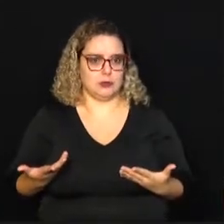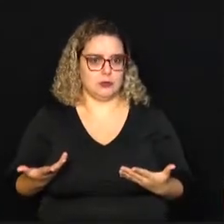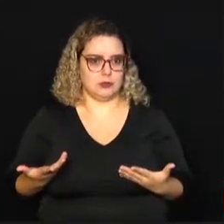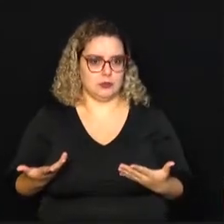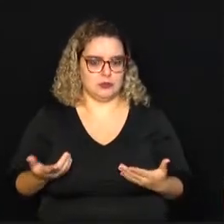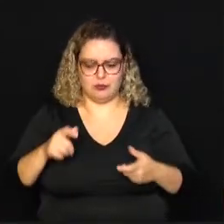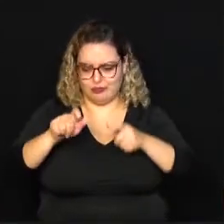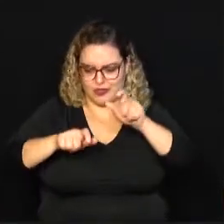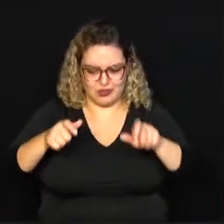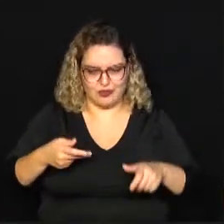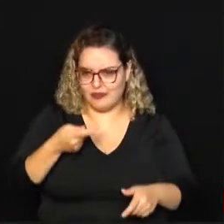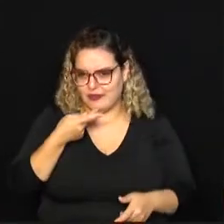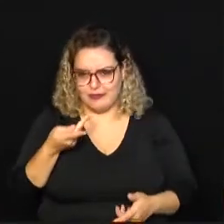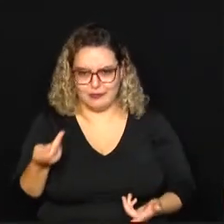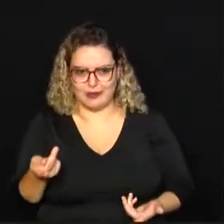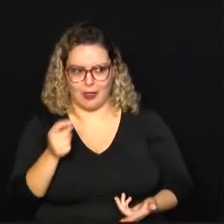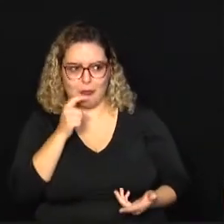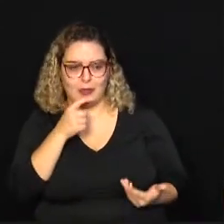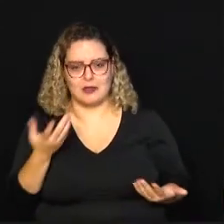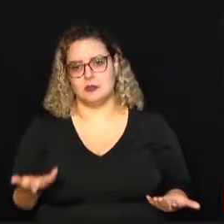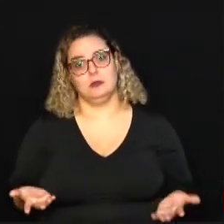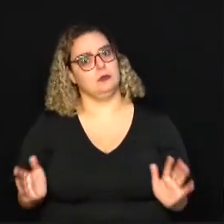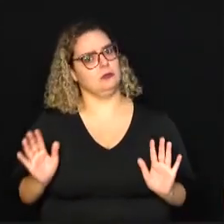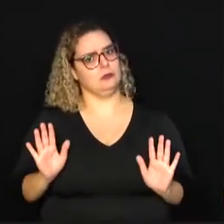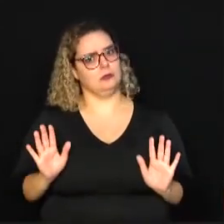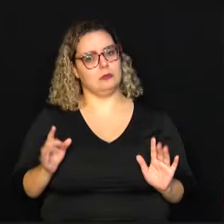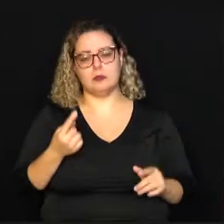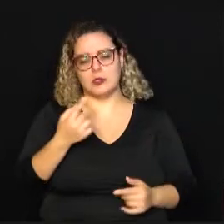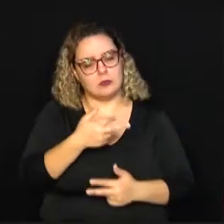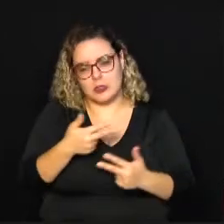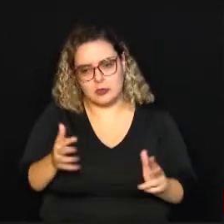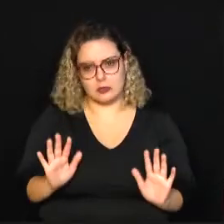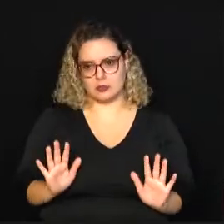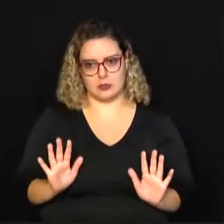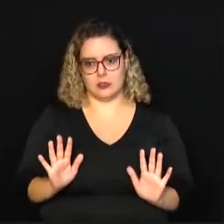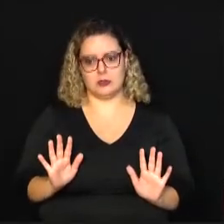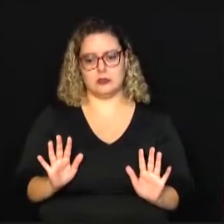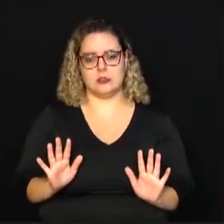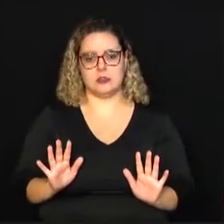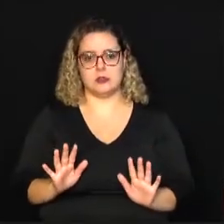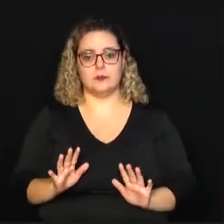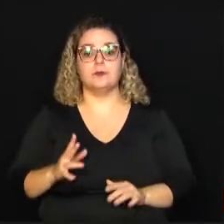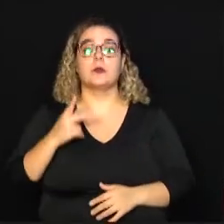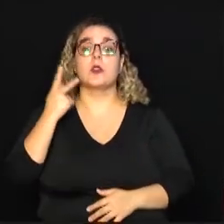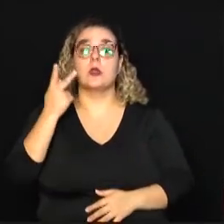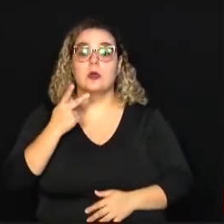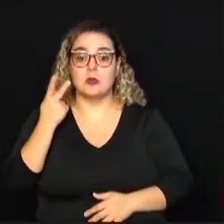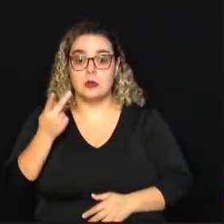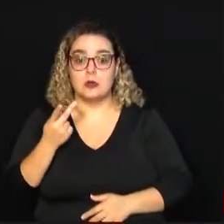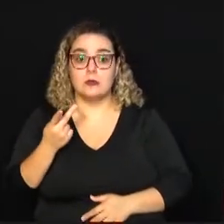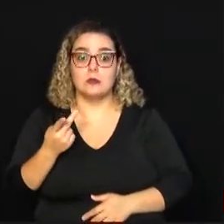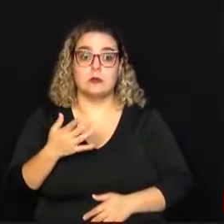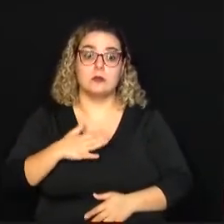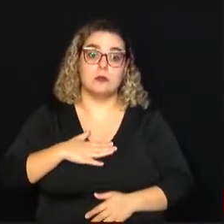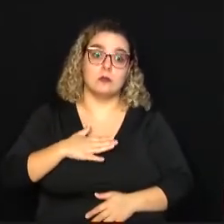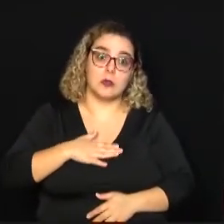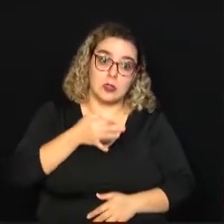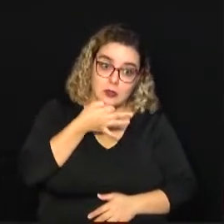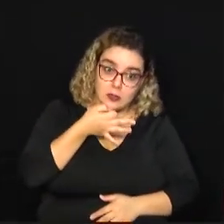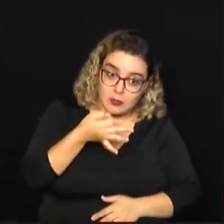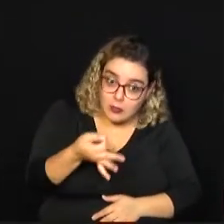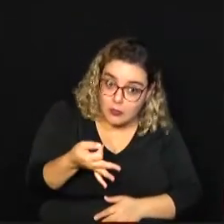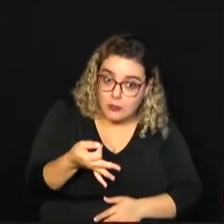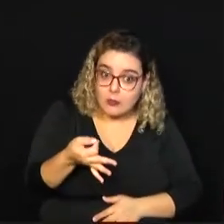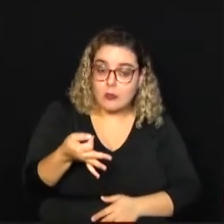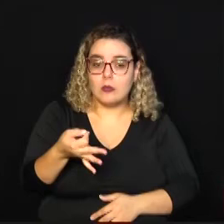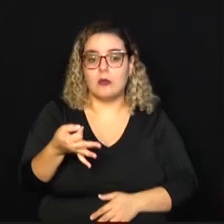gente falando que não é bem por aí. Né? Essa é a primeira coisa. Então, eu acho que aos vereadores fica uma sugestão, né, muito fraterna, porque